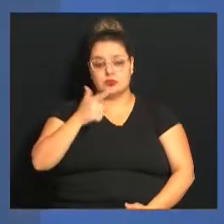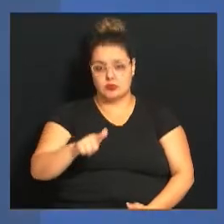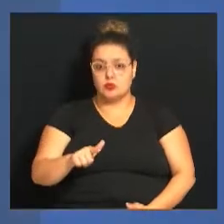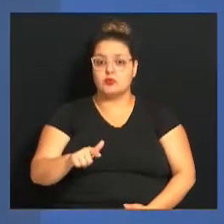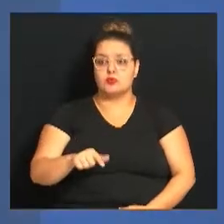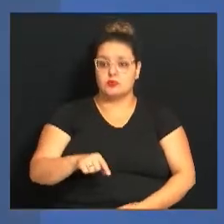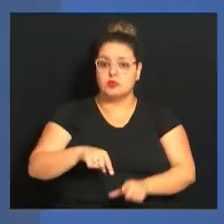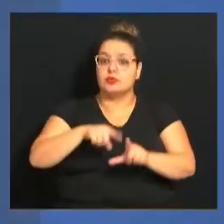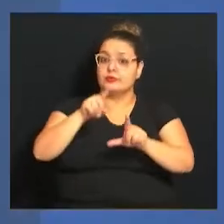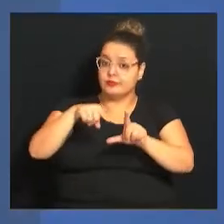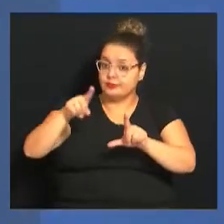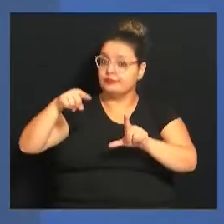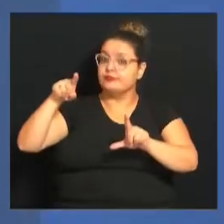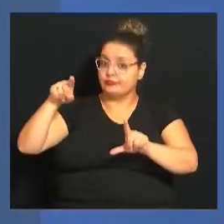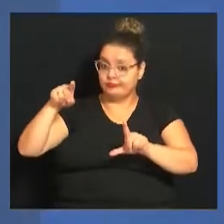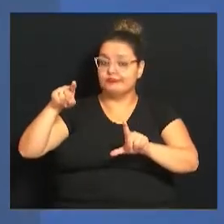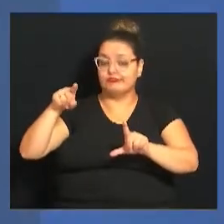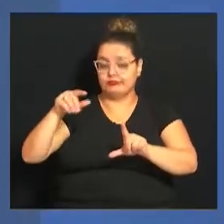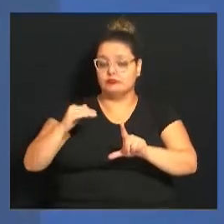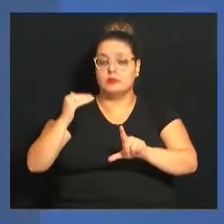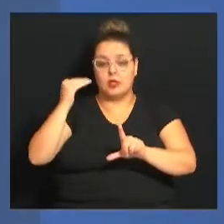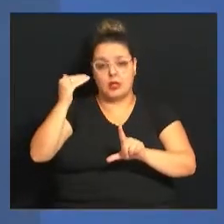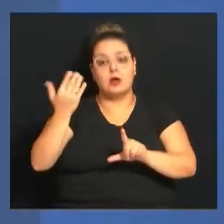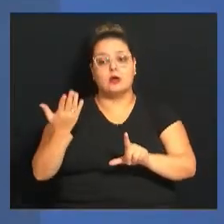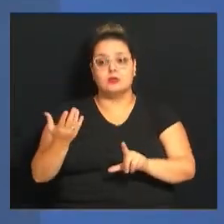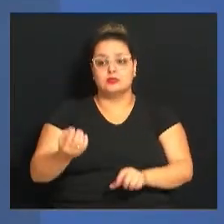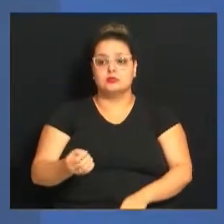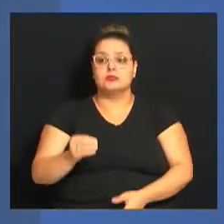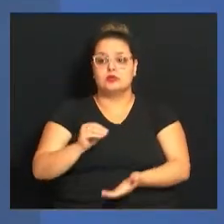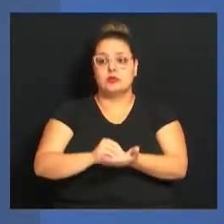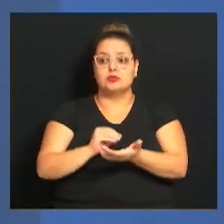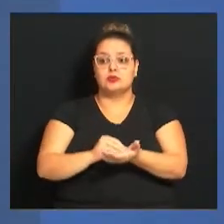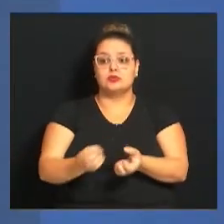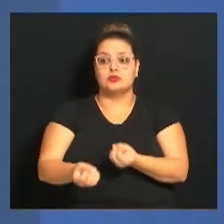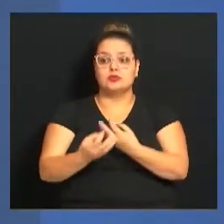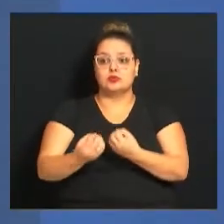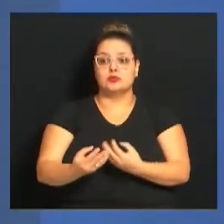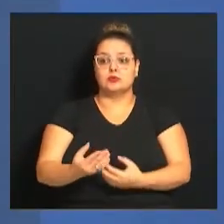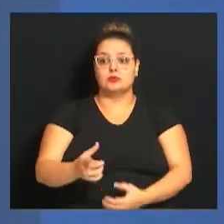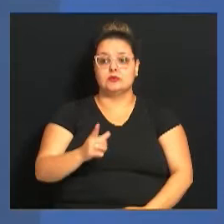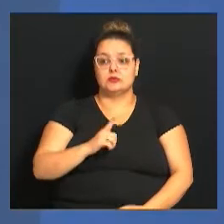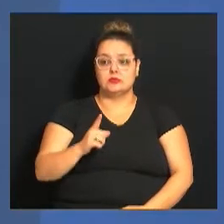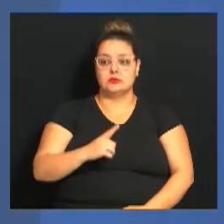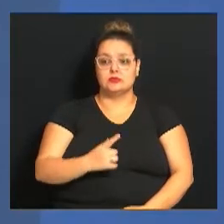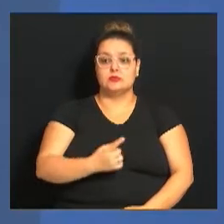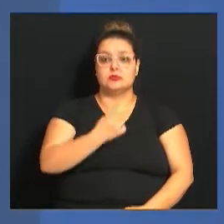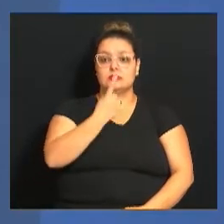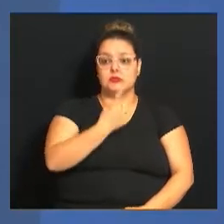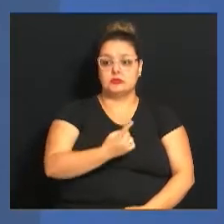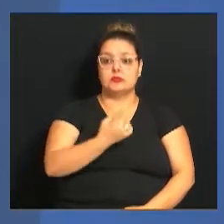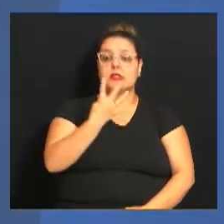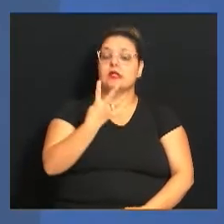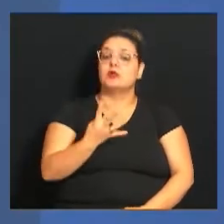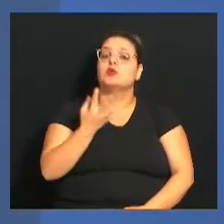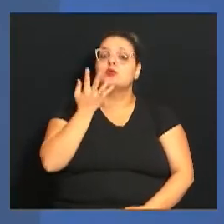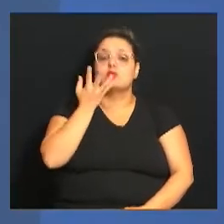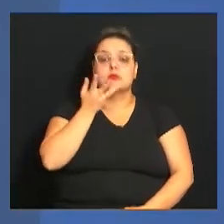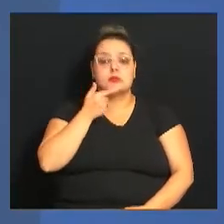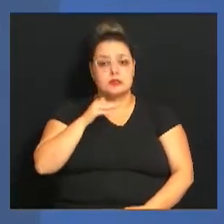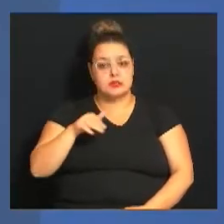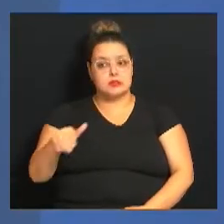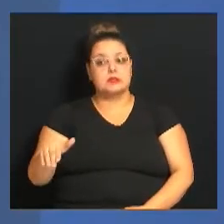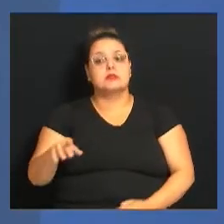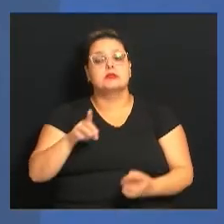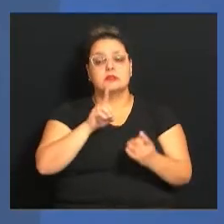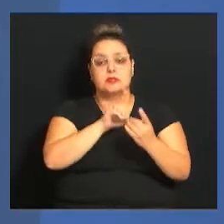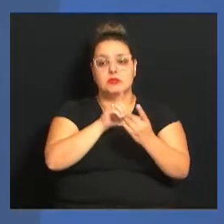em Campinas, lembrando que, de acordo com esse último boletim, nós temos ainda 14 crianças que estão sendo